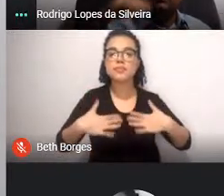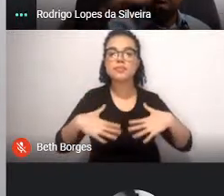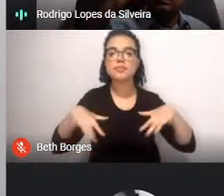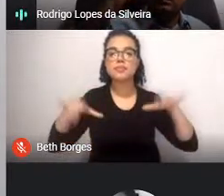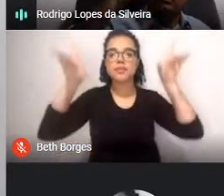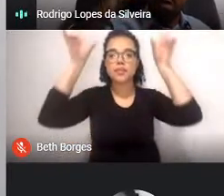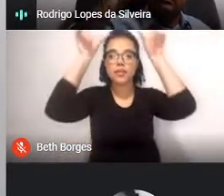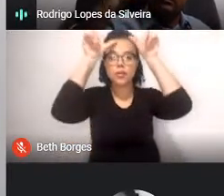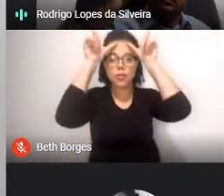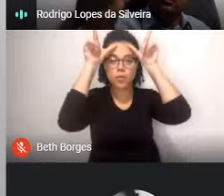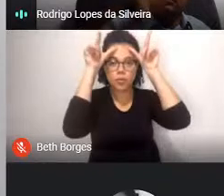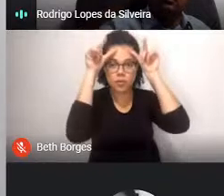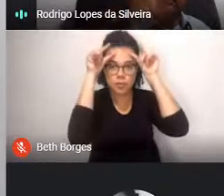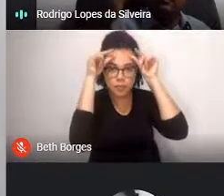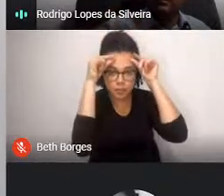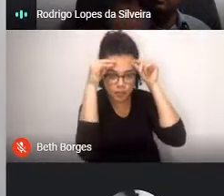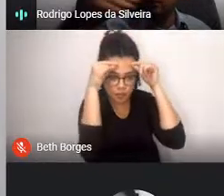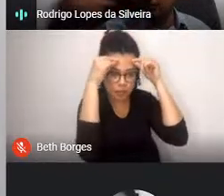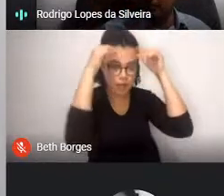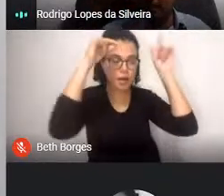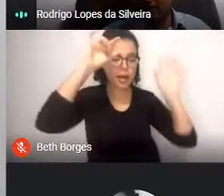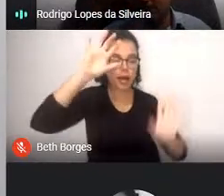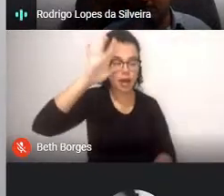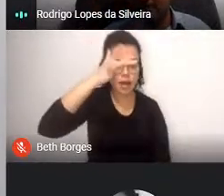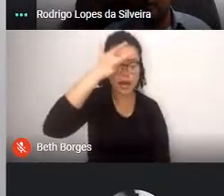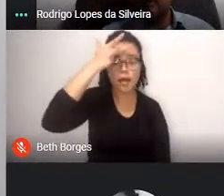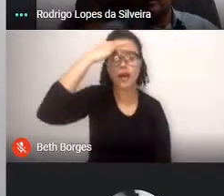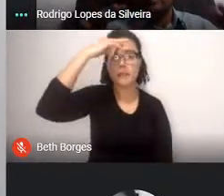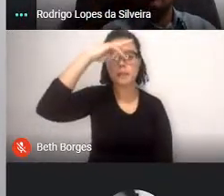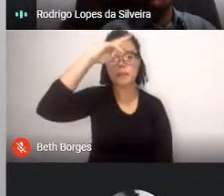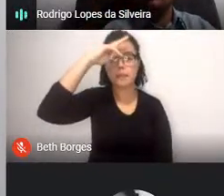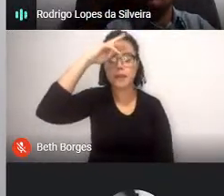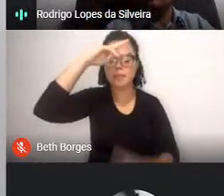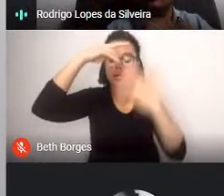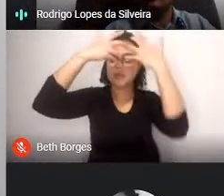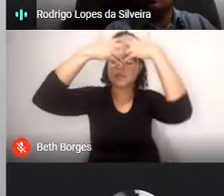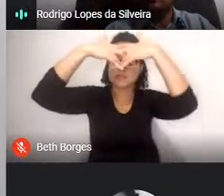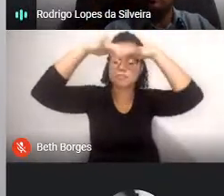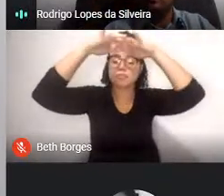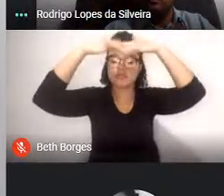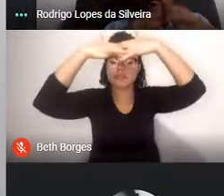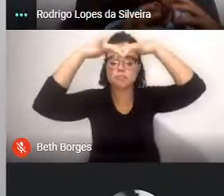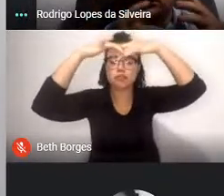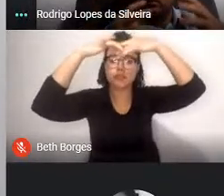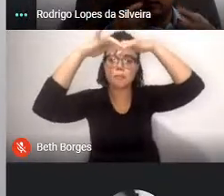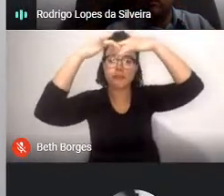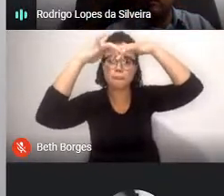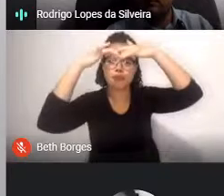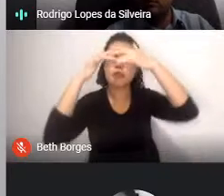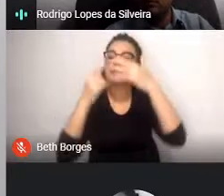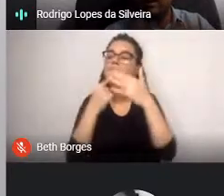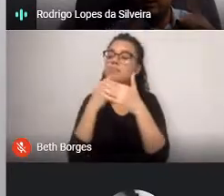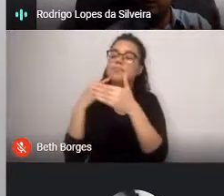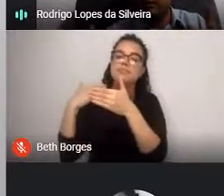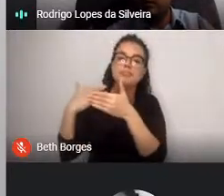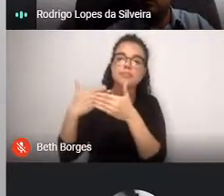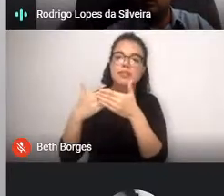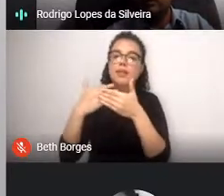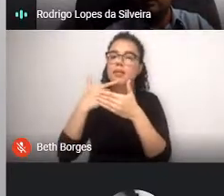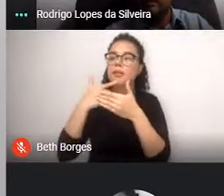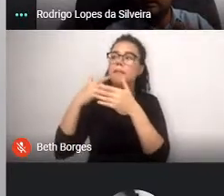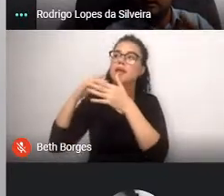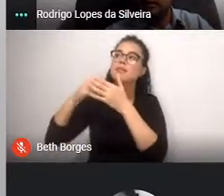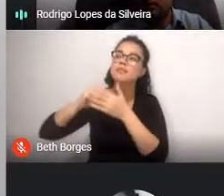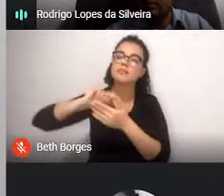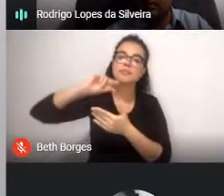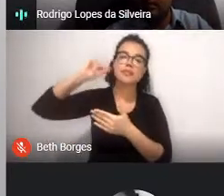memórias, chegando numa memória de curto, médio e longo prazo, atingindo assim um resultado plausível, com muita ênfase, com